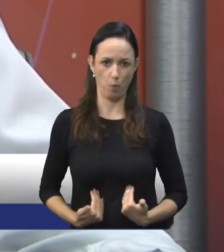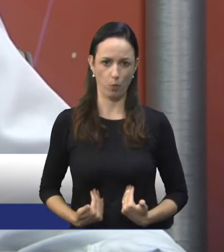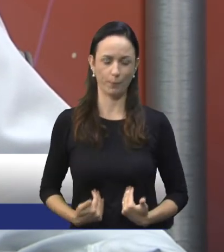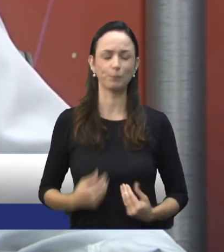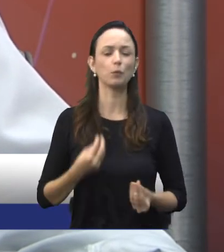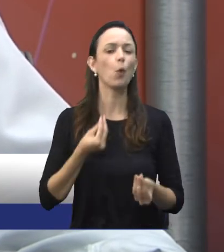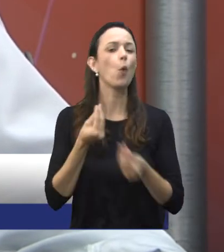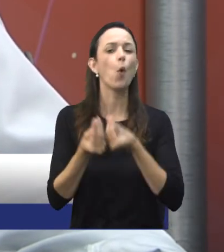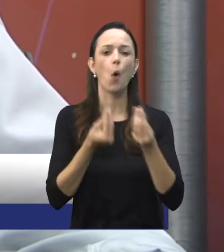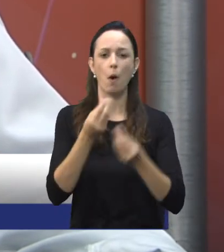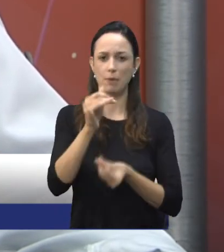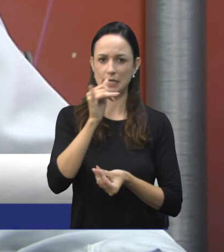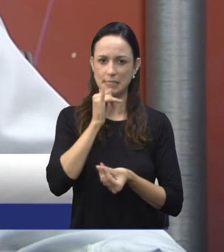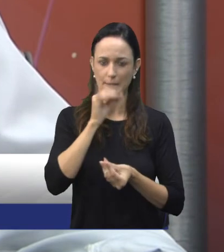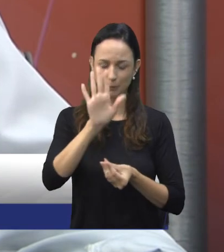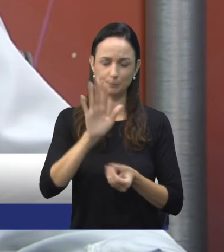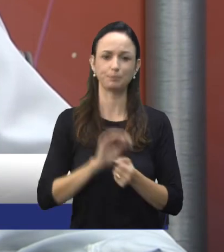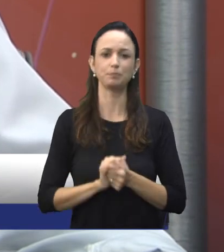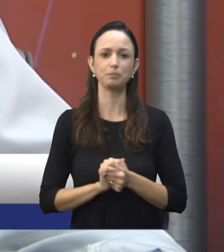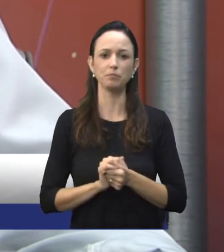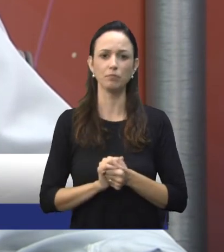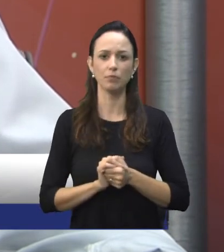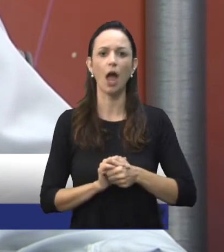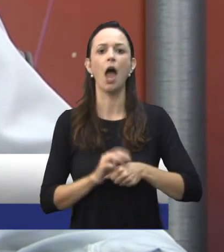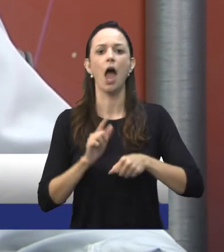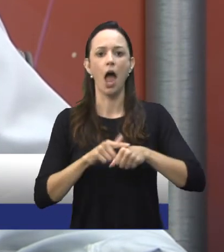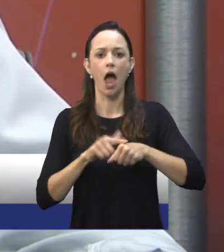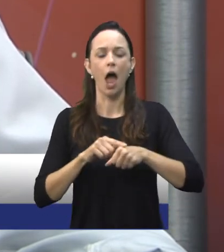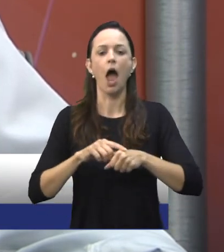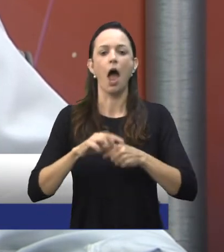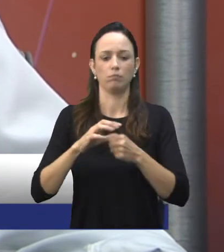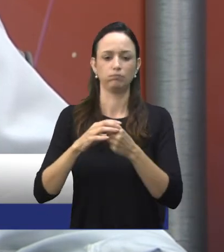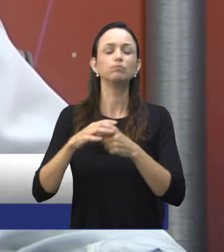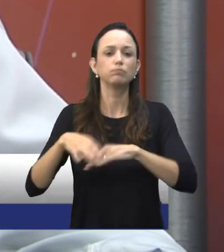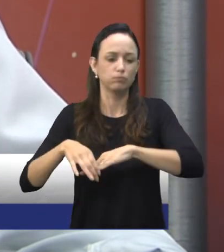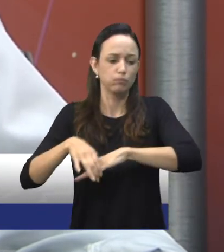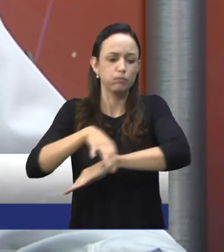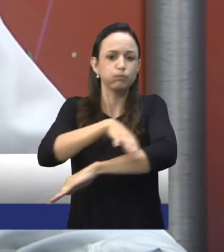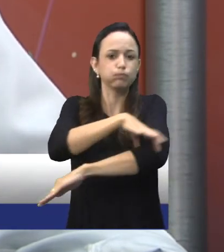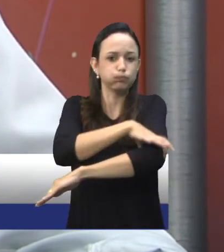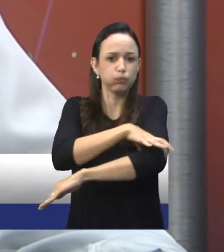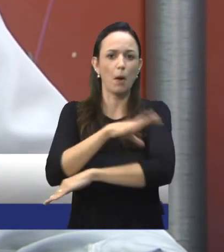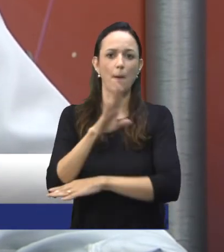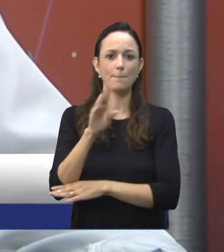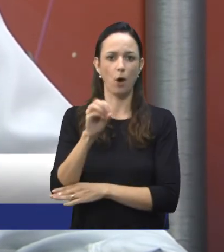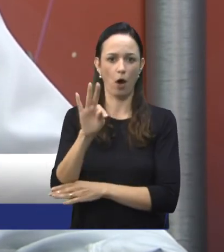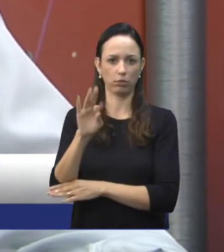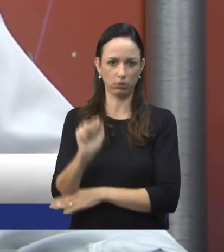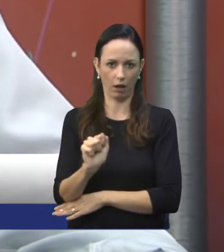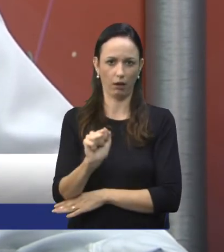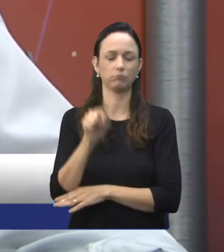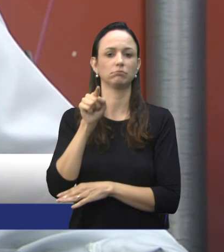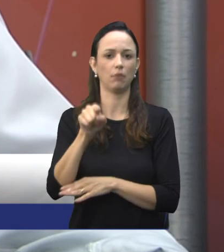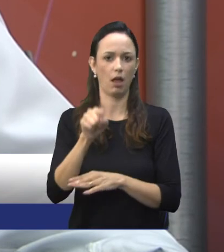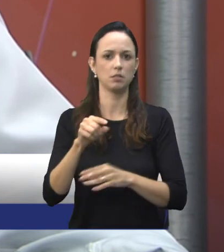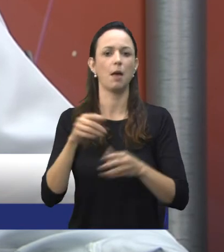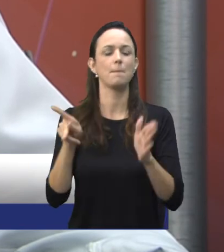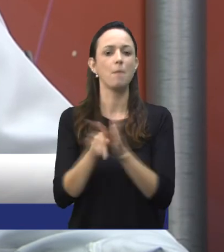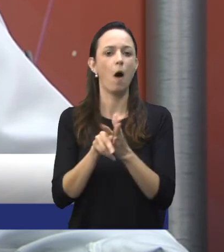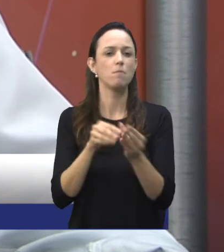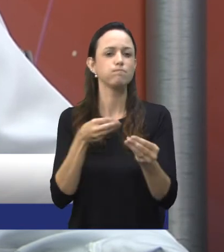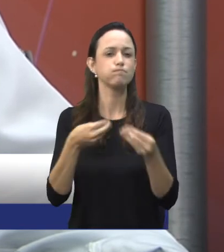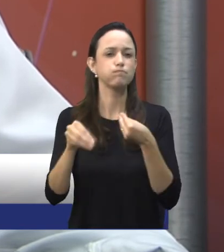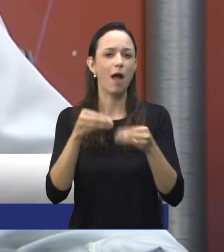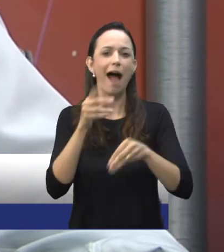caso são as botas impermeáveis de borracha, que chegam até